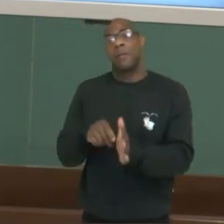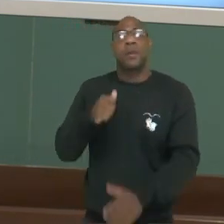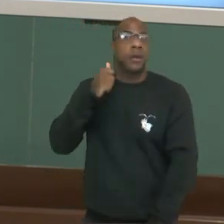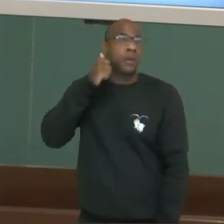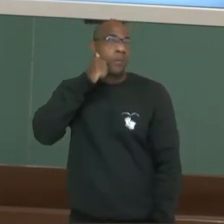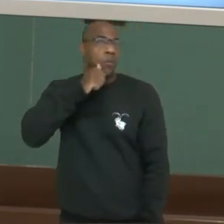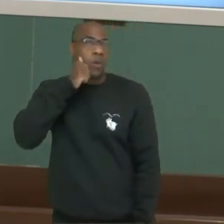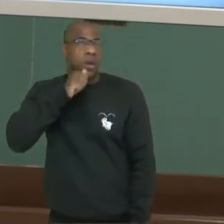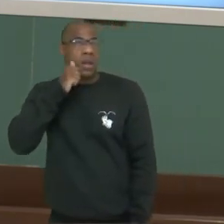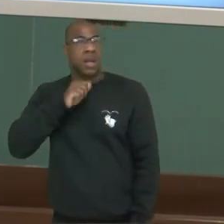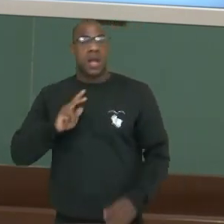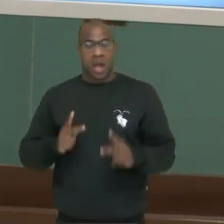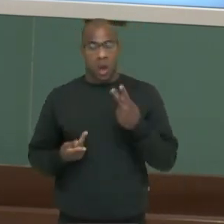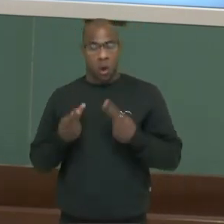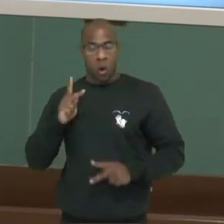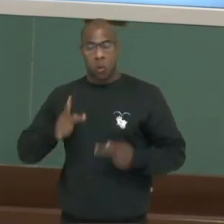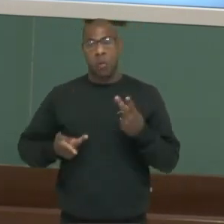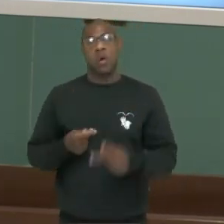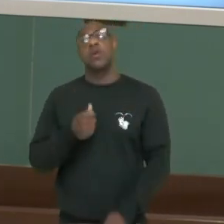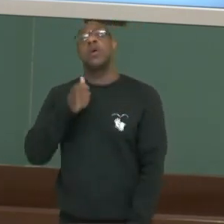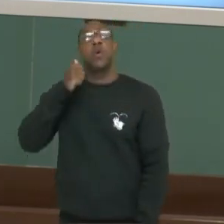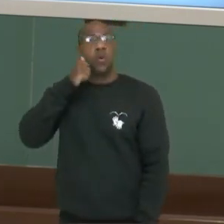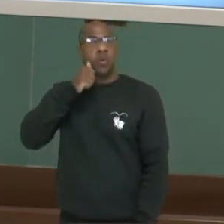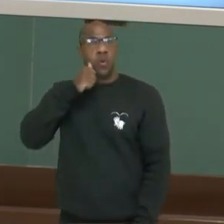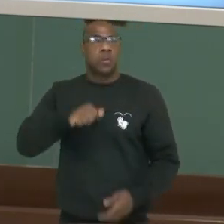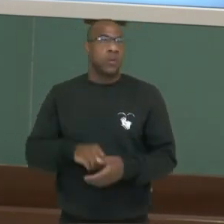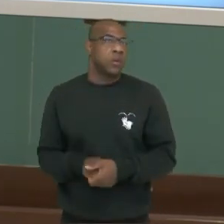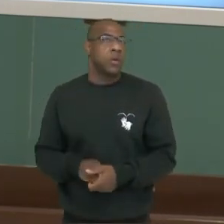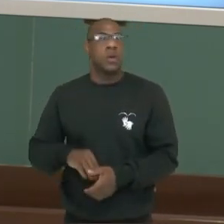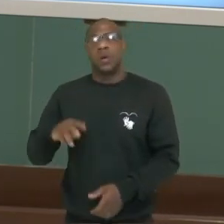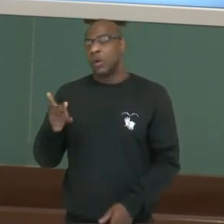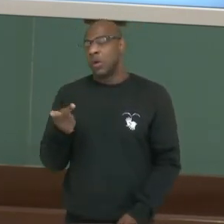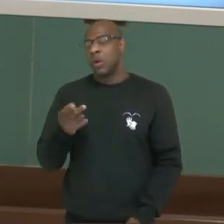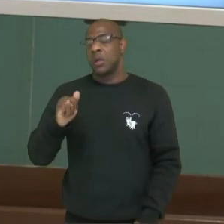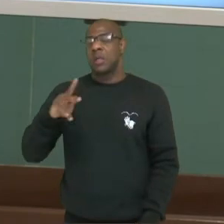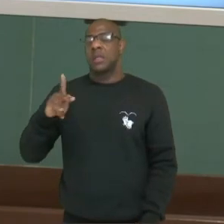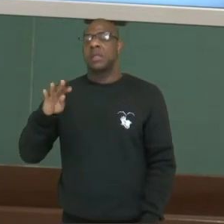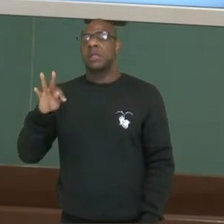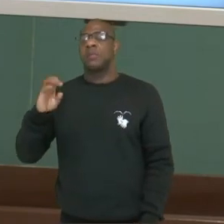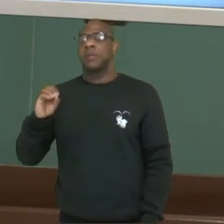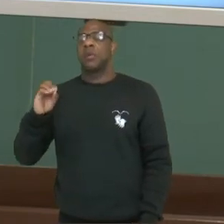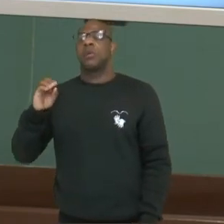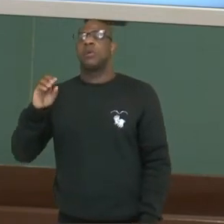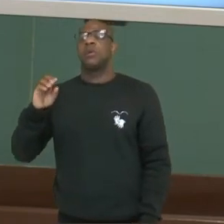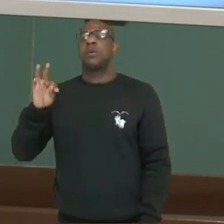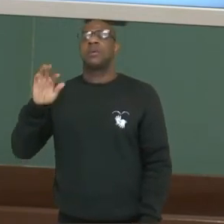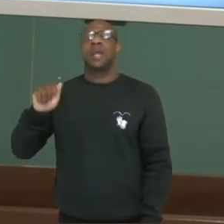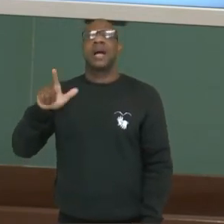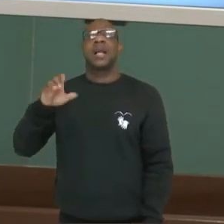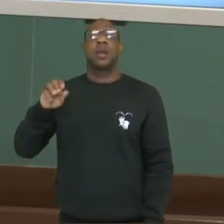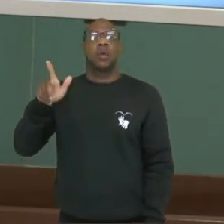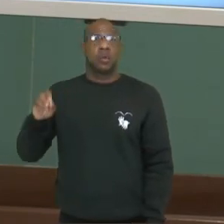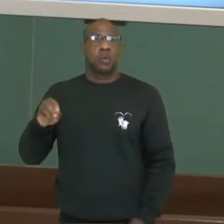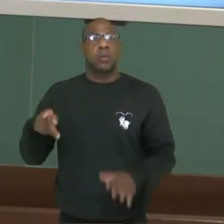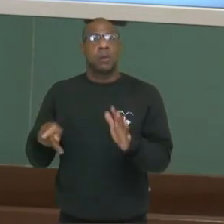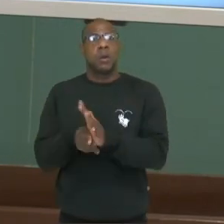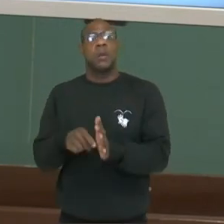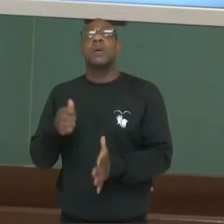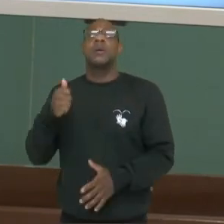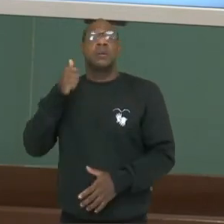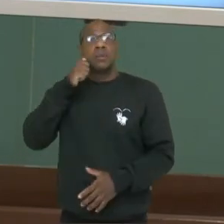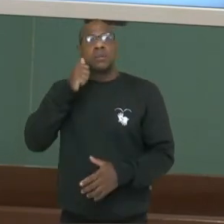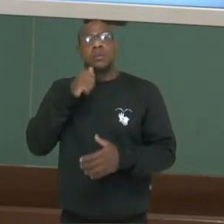Lembrando, o hipotálamo vai produzir o hormônio GnRH, que vai mandar uma mensagem lá